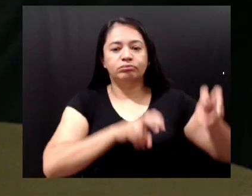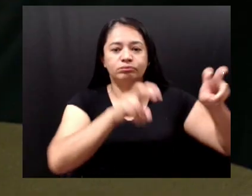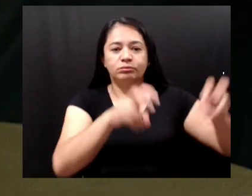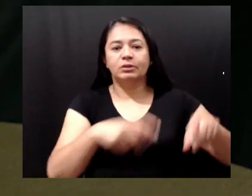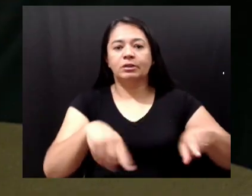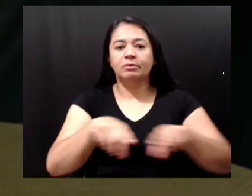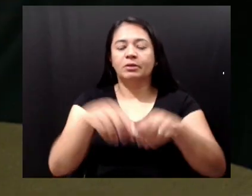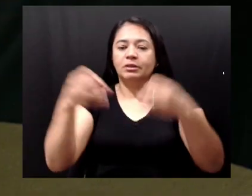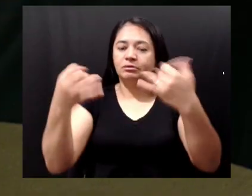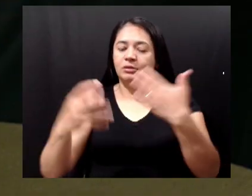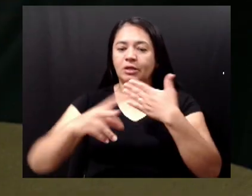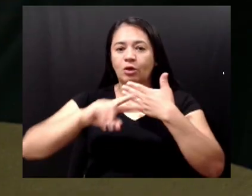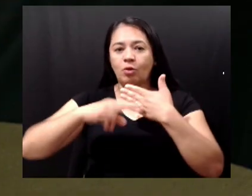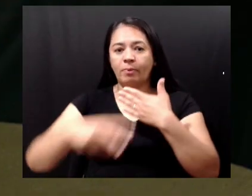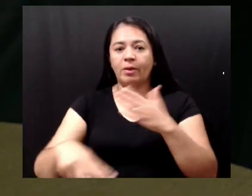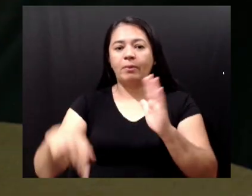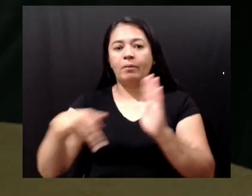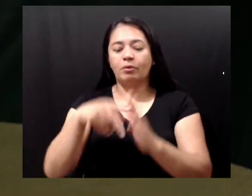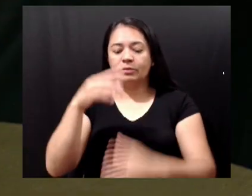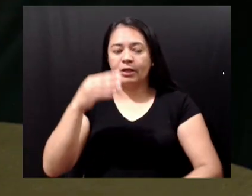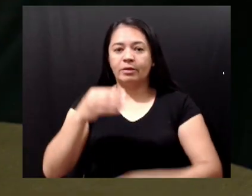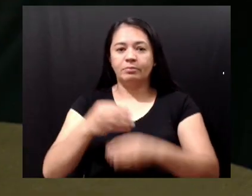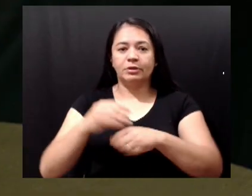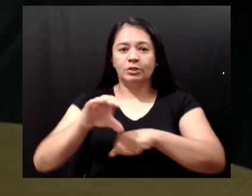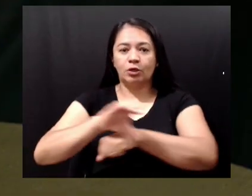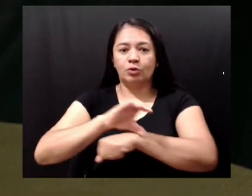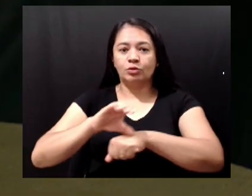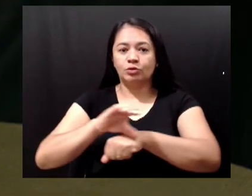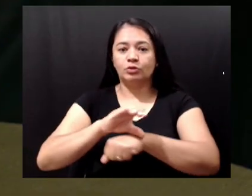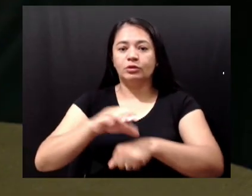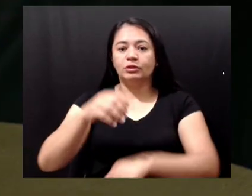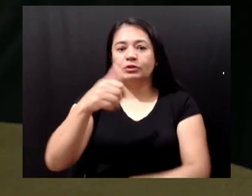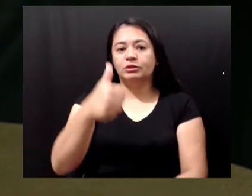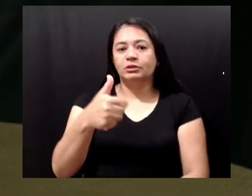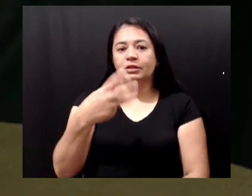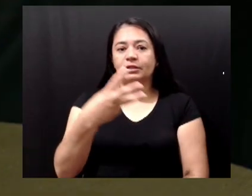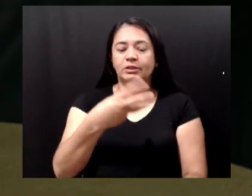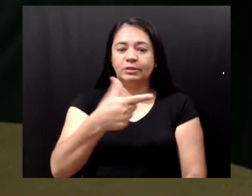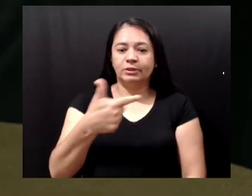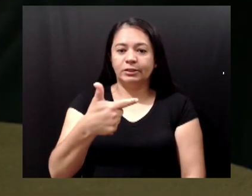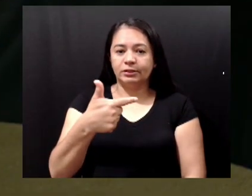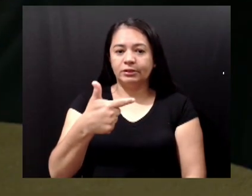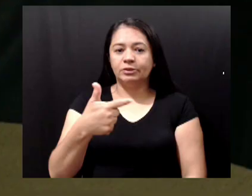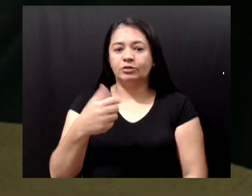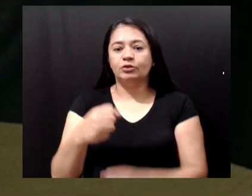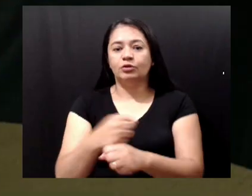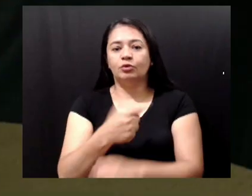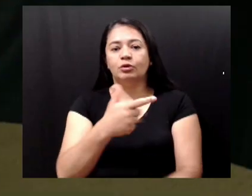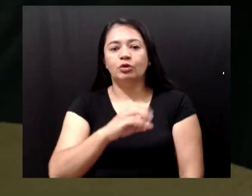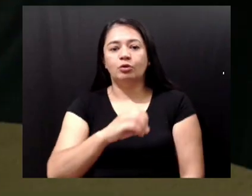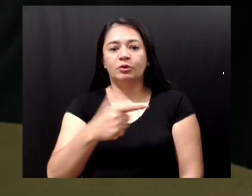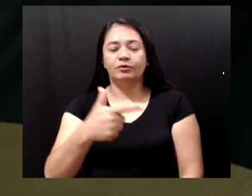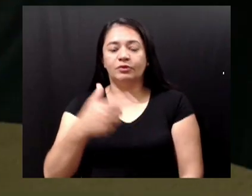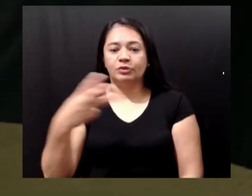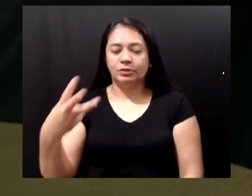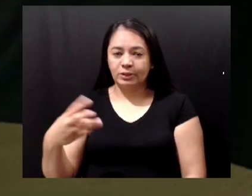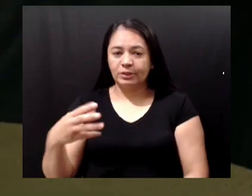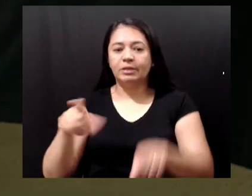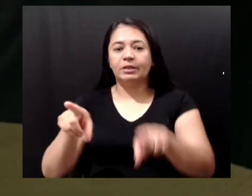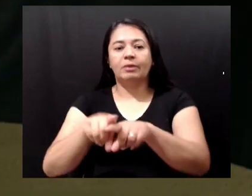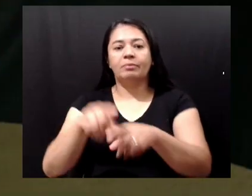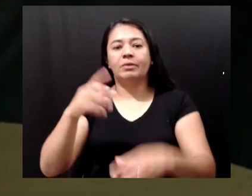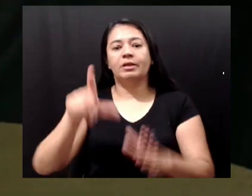constitucional 132 de 2023 e da Lei Complementar 214 de 2024 nos tributos municipais